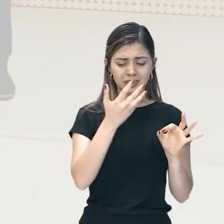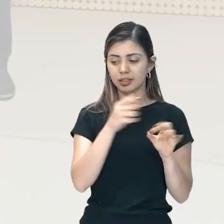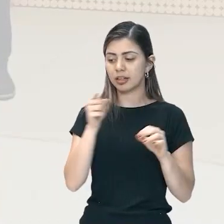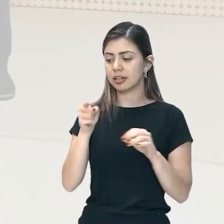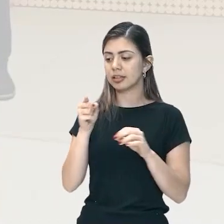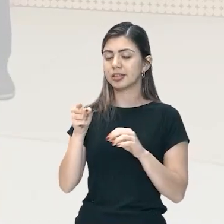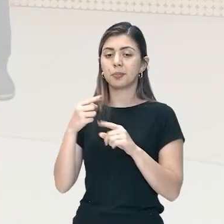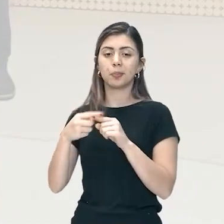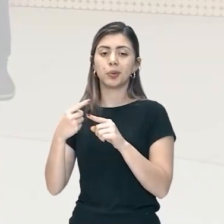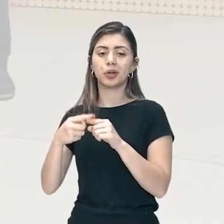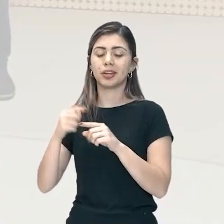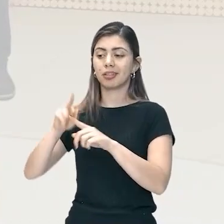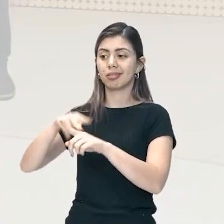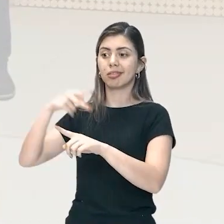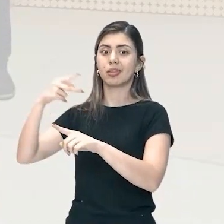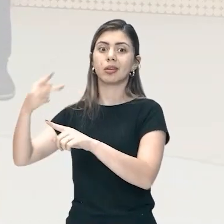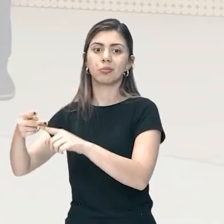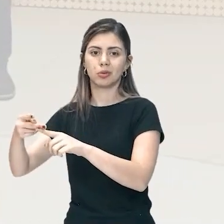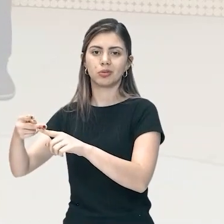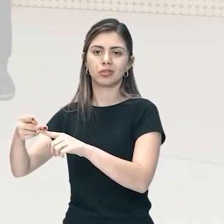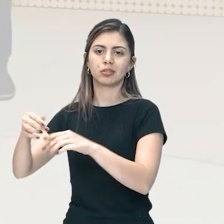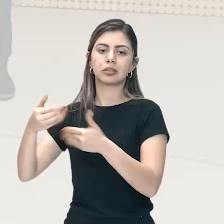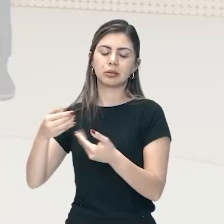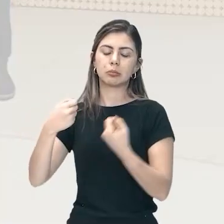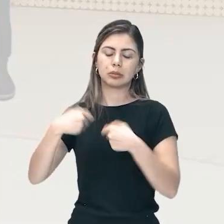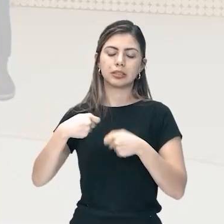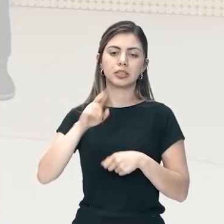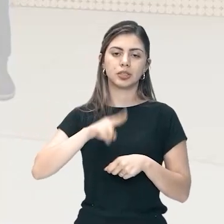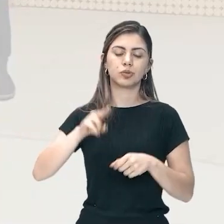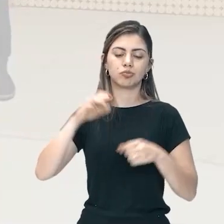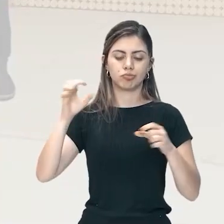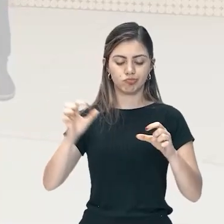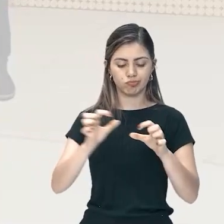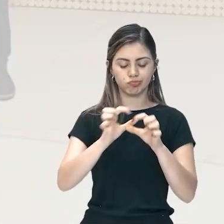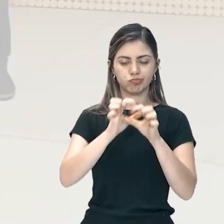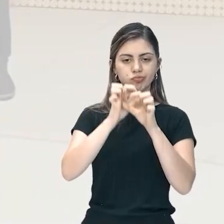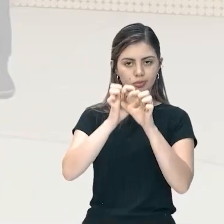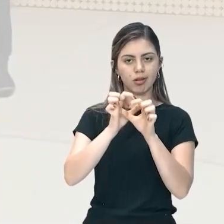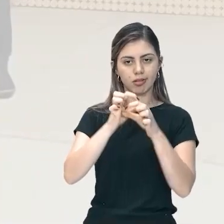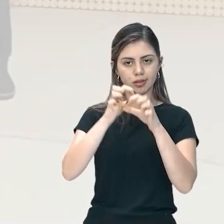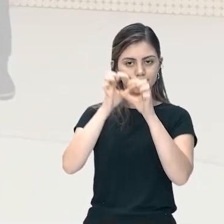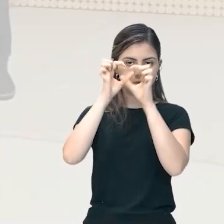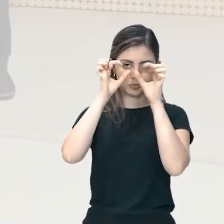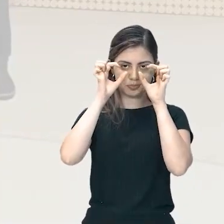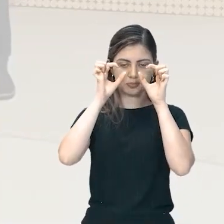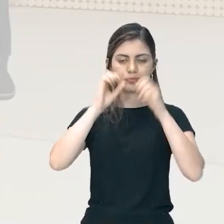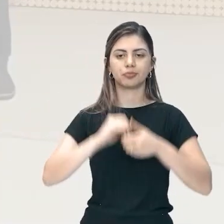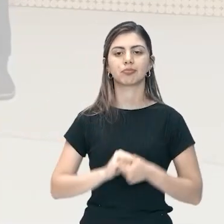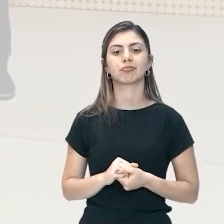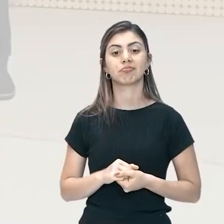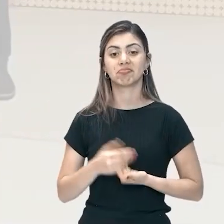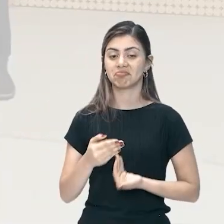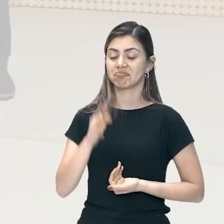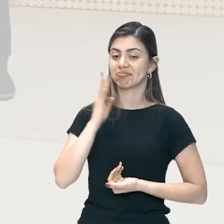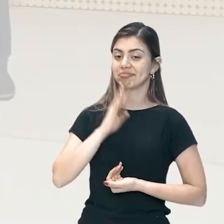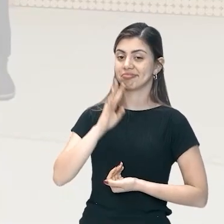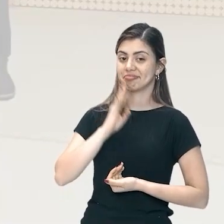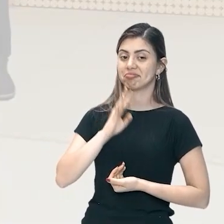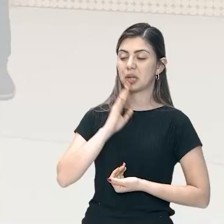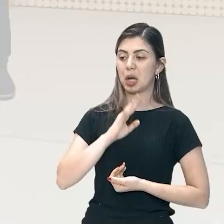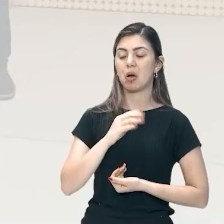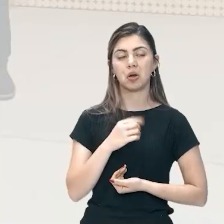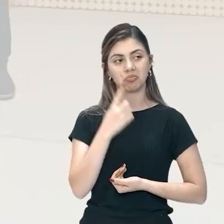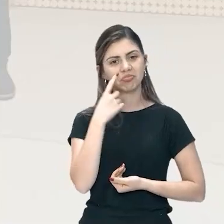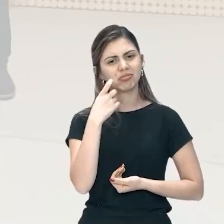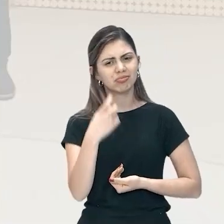lente para que esses raios consigam se cruzar exatamente ali na retina. Olha que bacana, né, pessoal? Olha só aí que